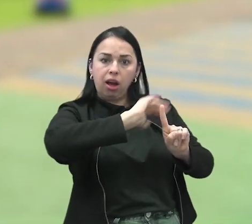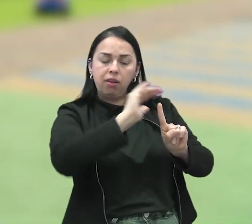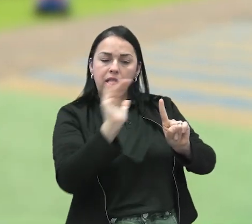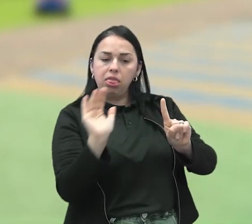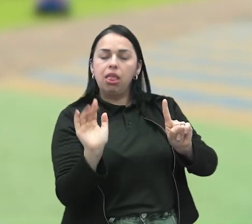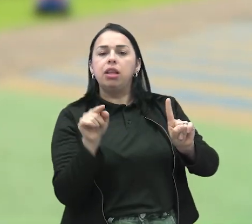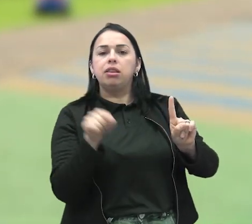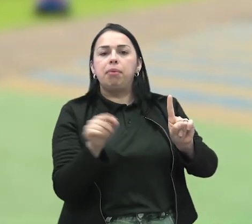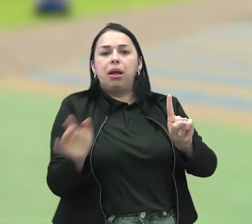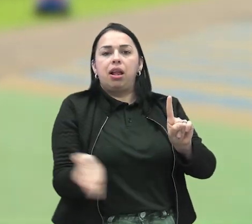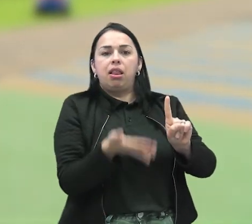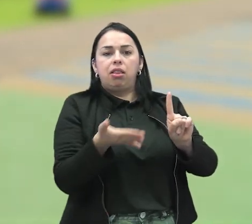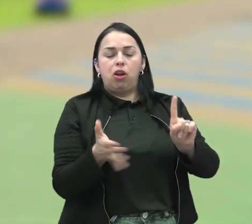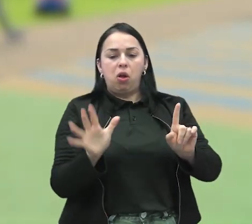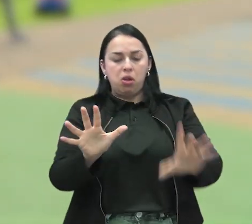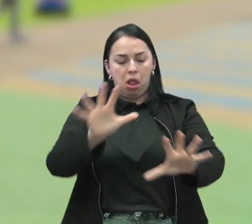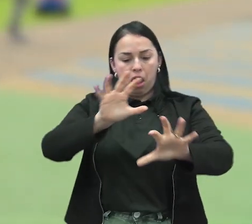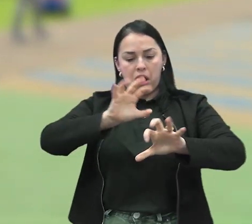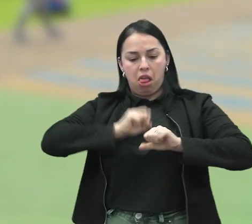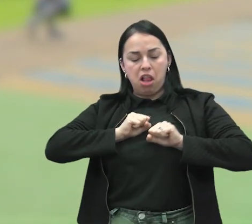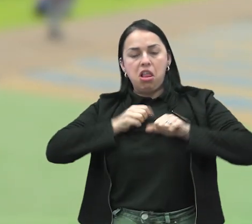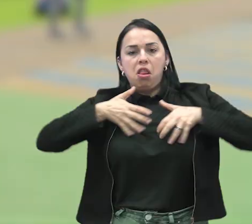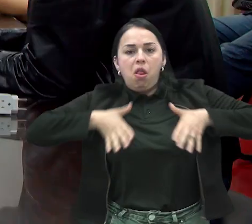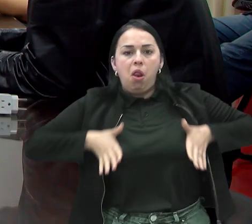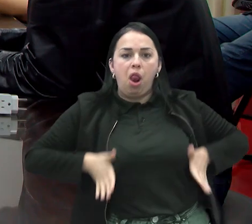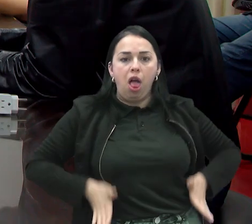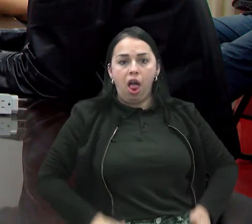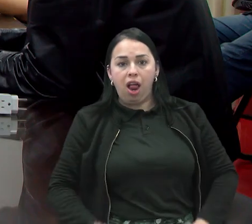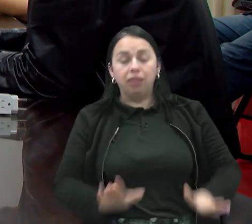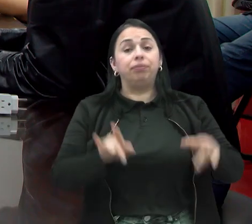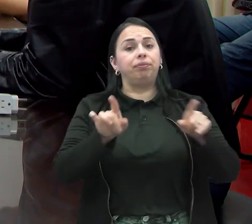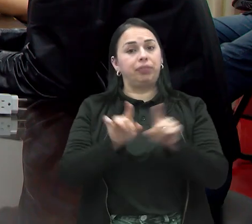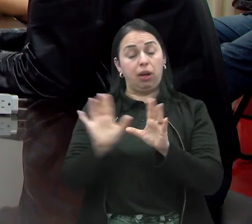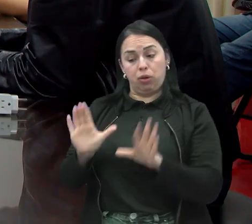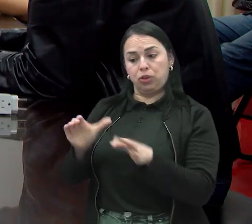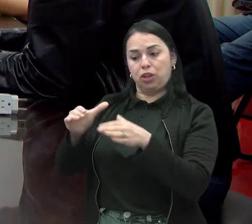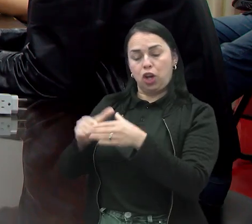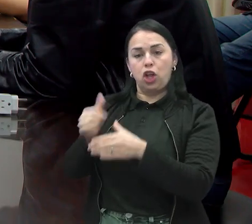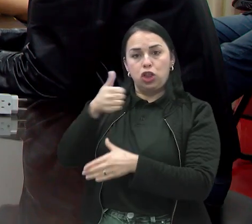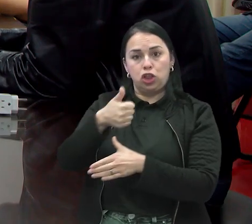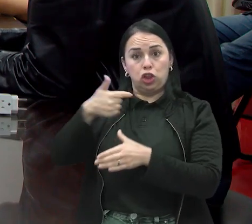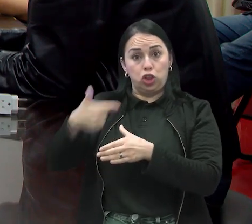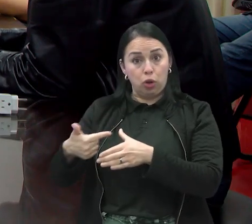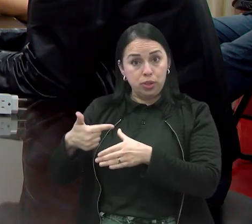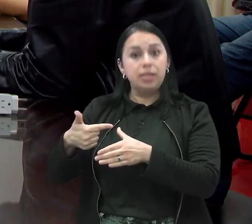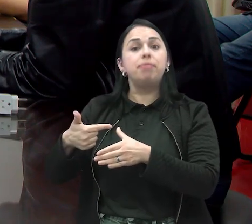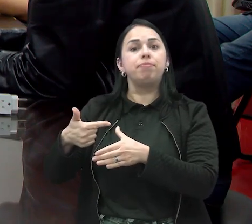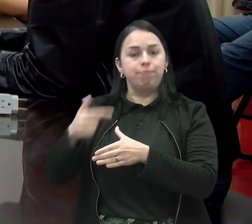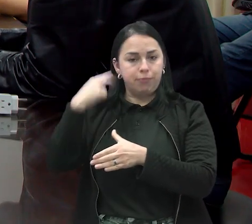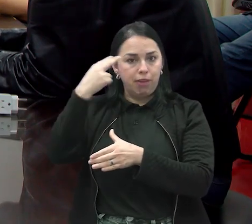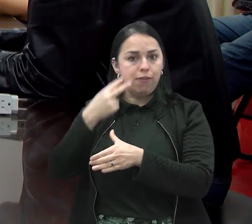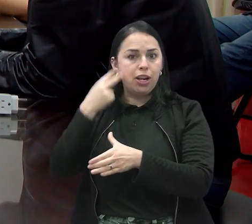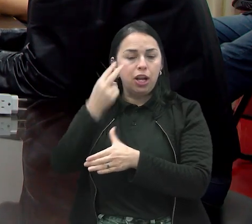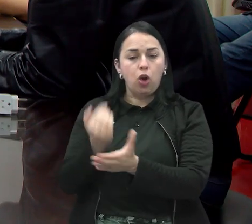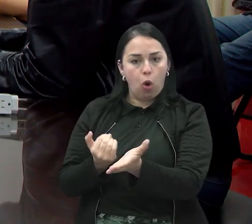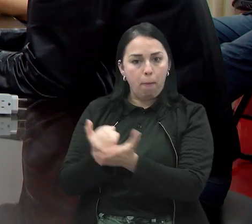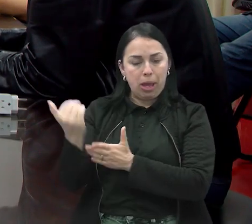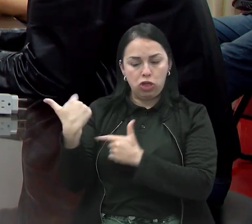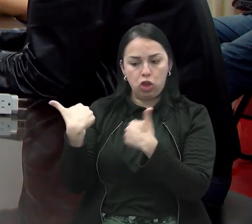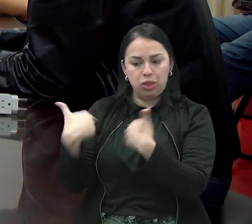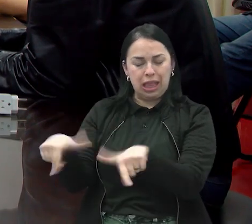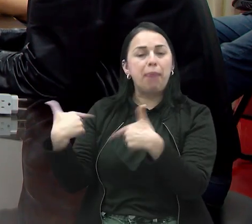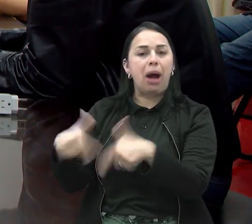e incentivar a adultização infantil. O grupo, formado por 12 vereadores,